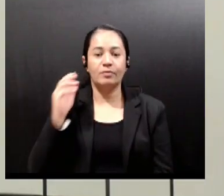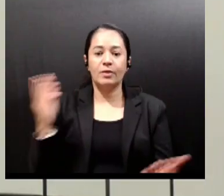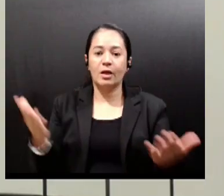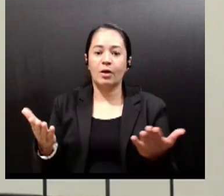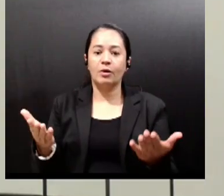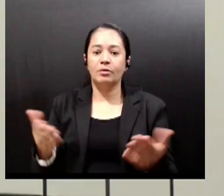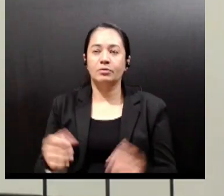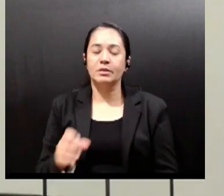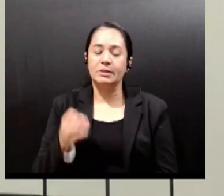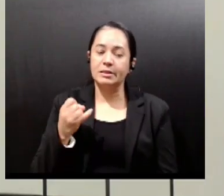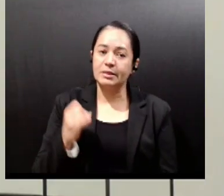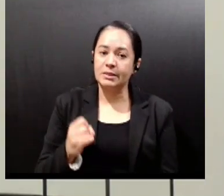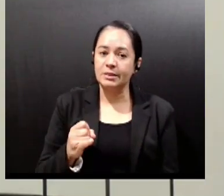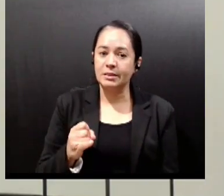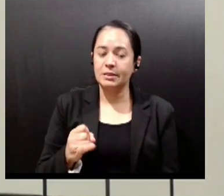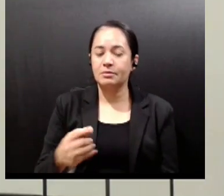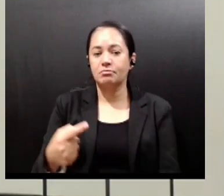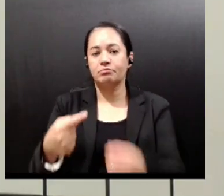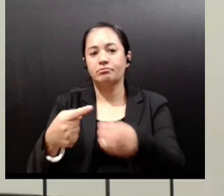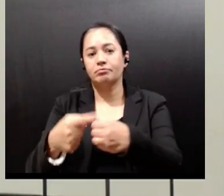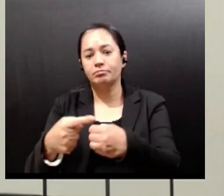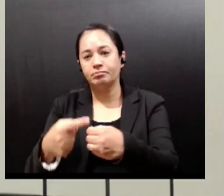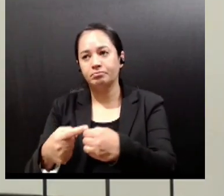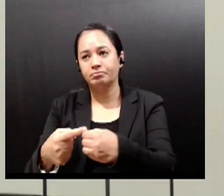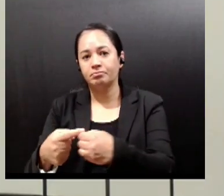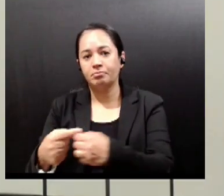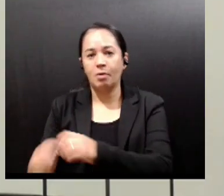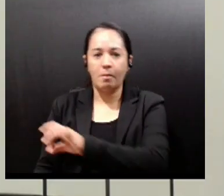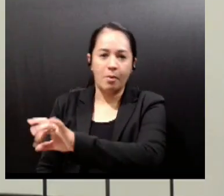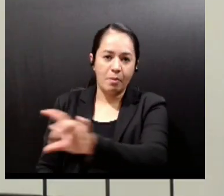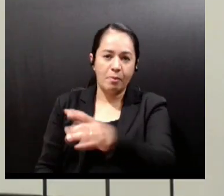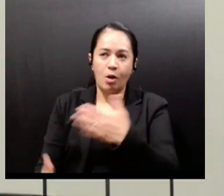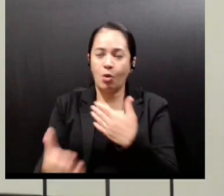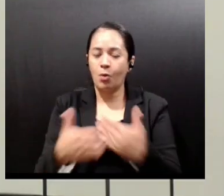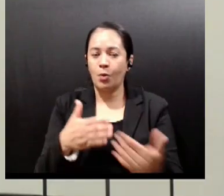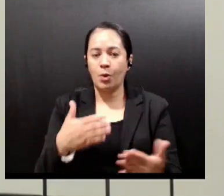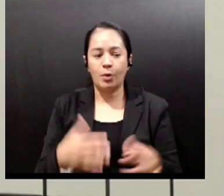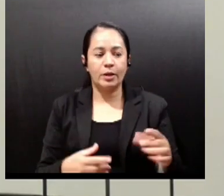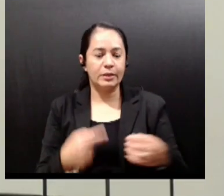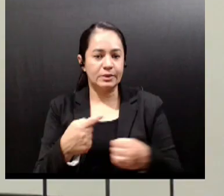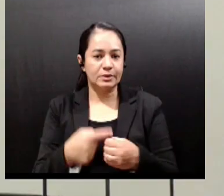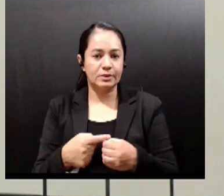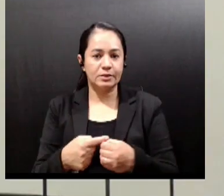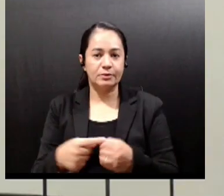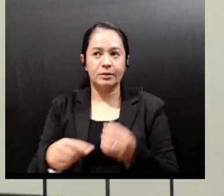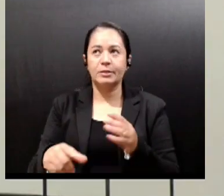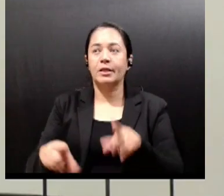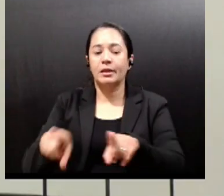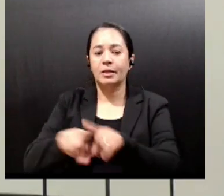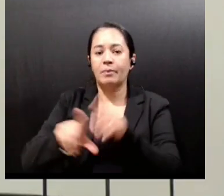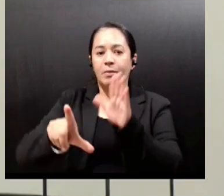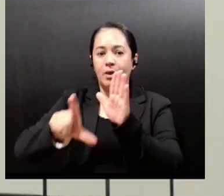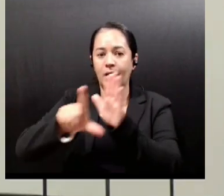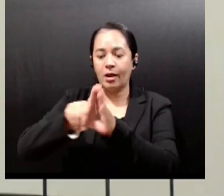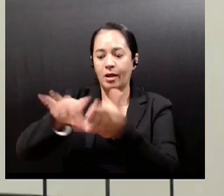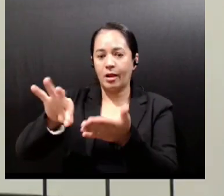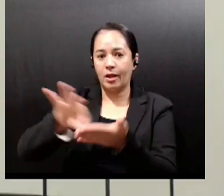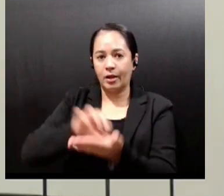as cidades, qualquer que seja a cidade, sancione também essa lei, quais serão